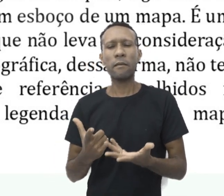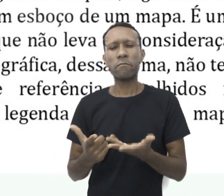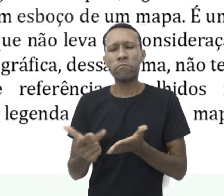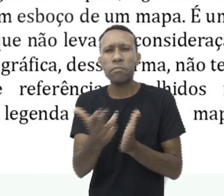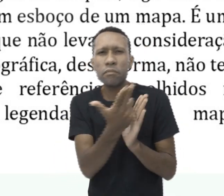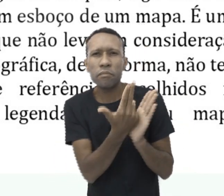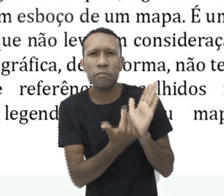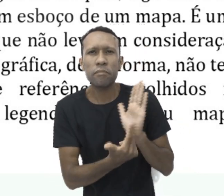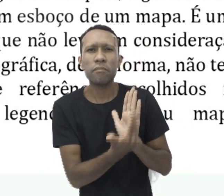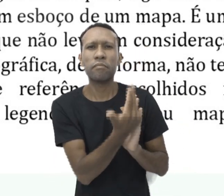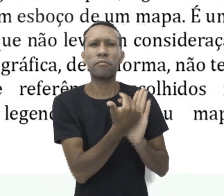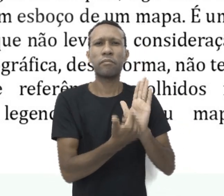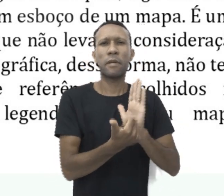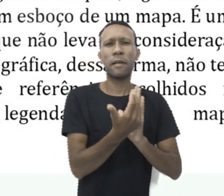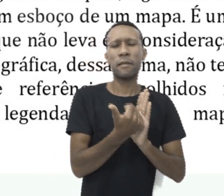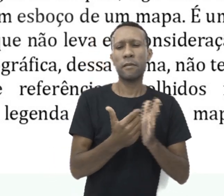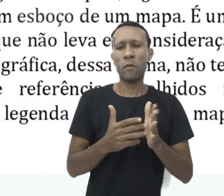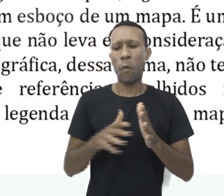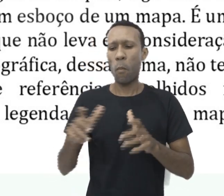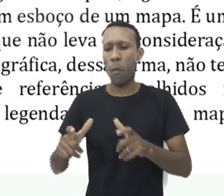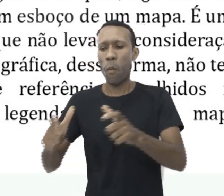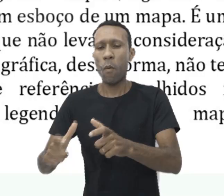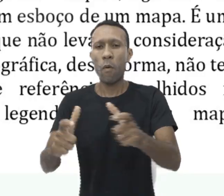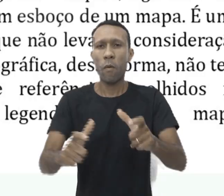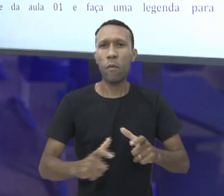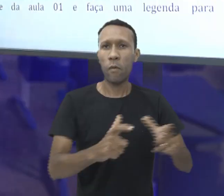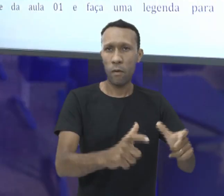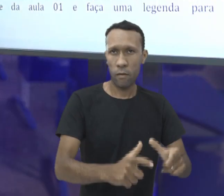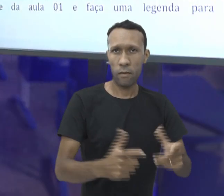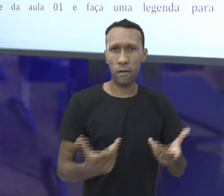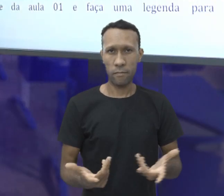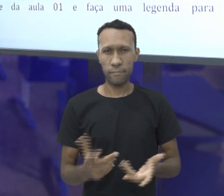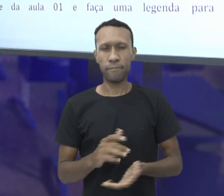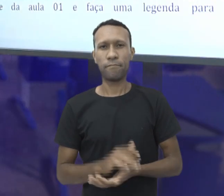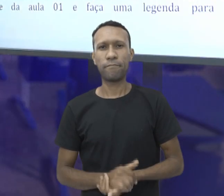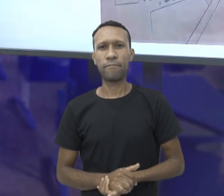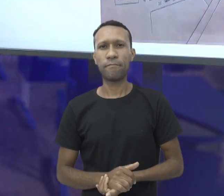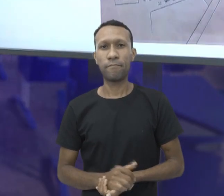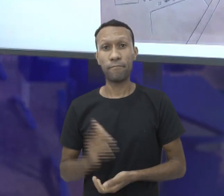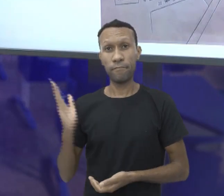cartográficos e como se localizar dentro da escala cartográfica. Vejamos.